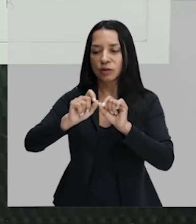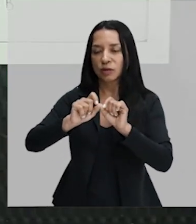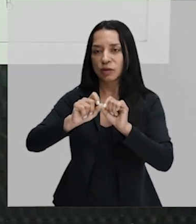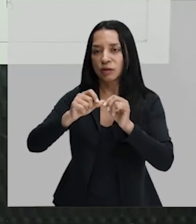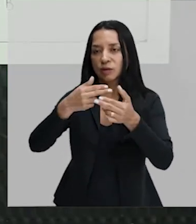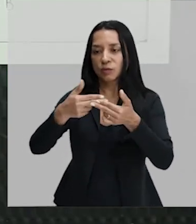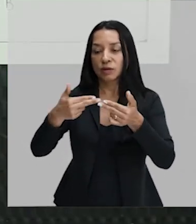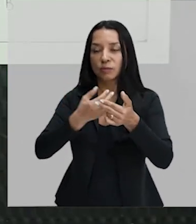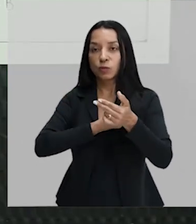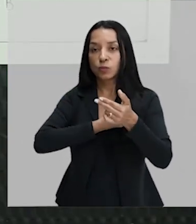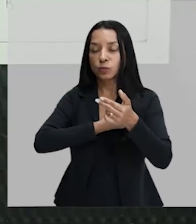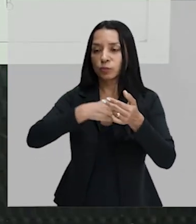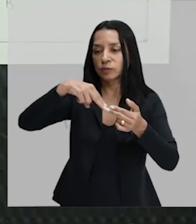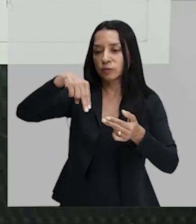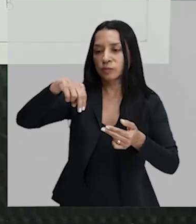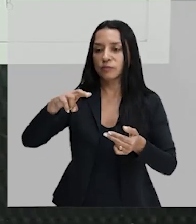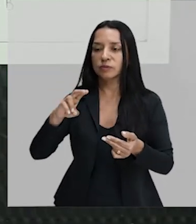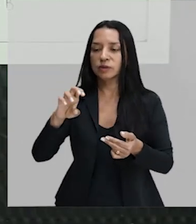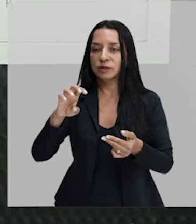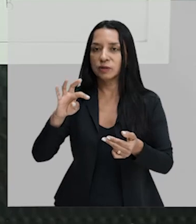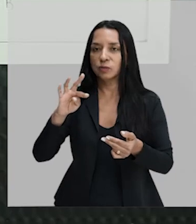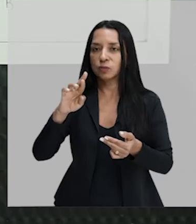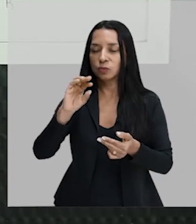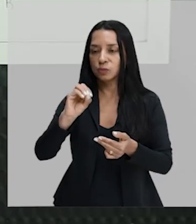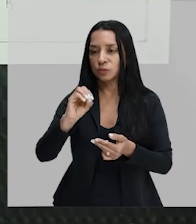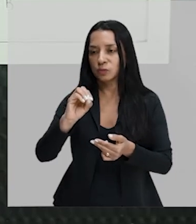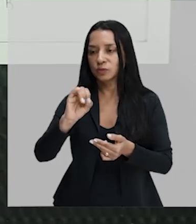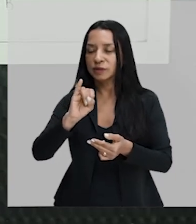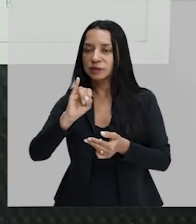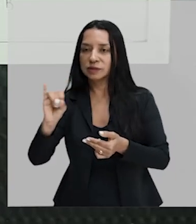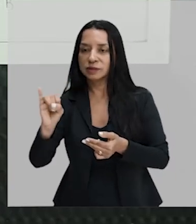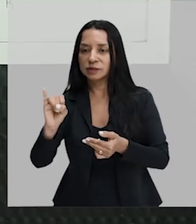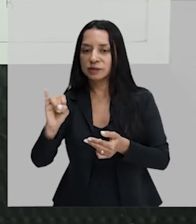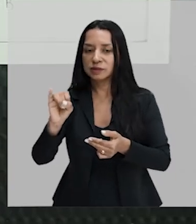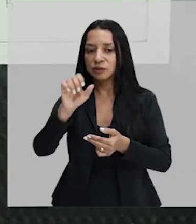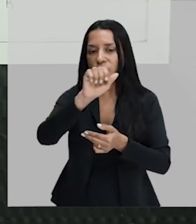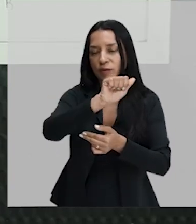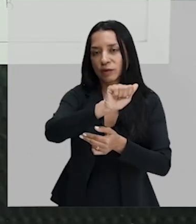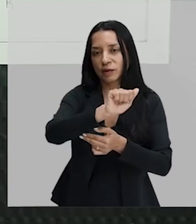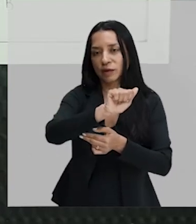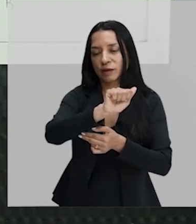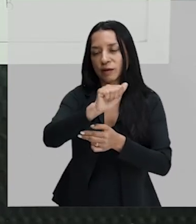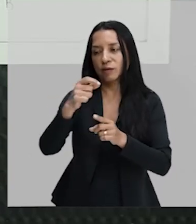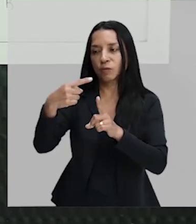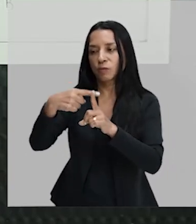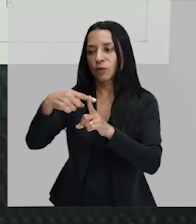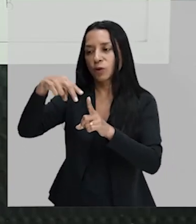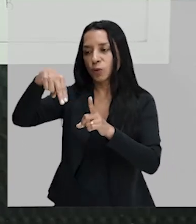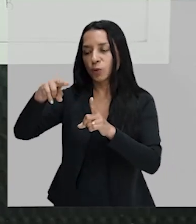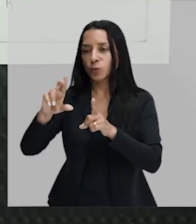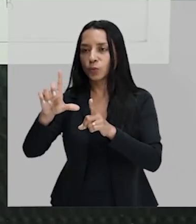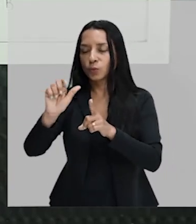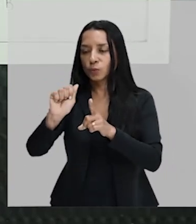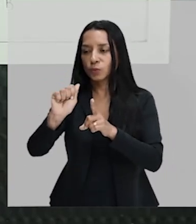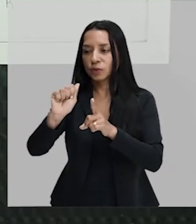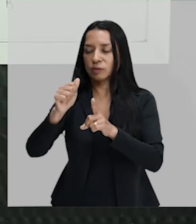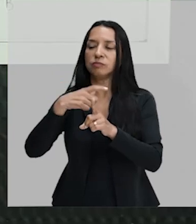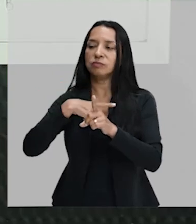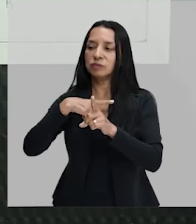neutro. Se você somar a matriz A com a matriz nula, você vai obter a matriz